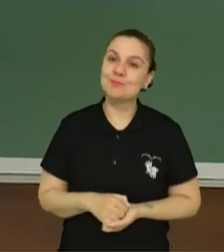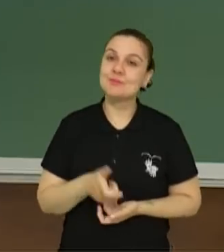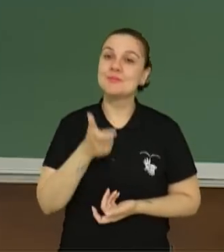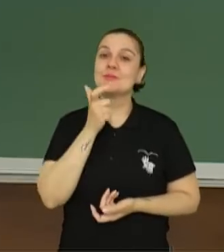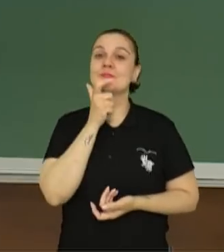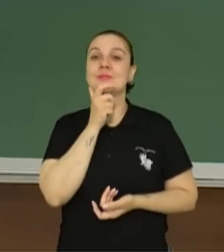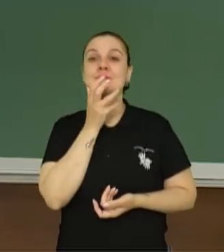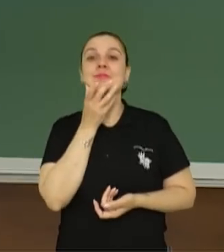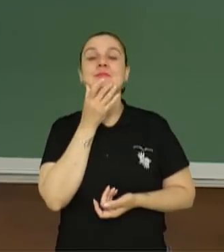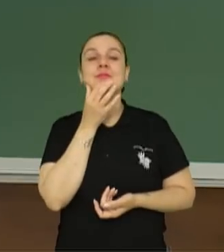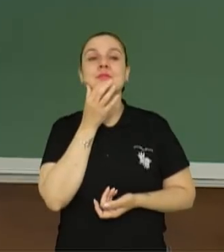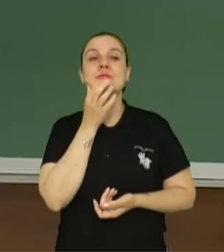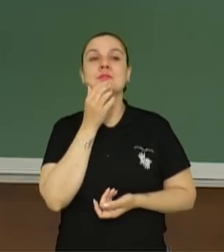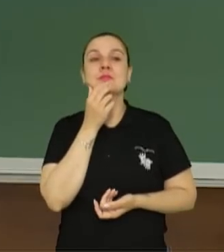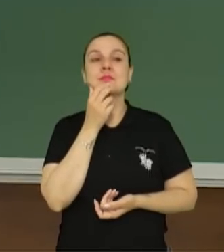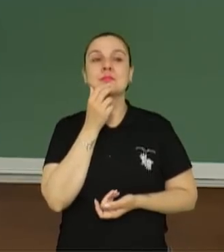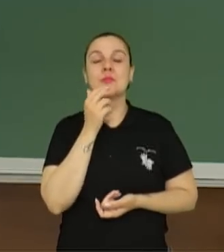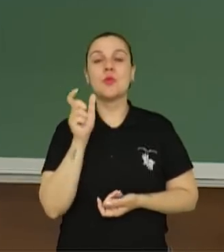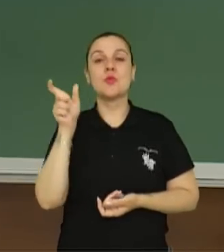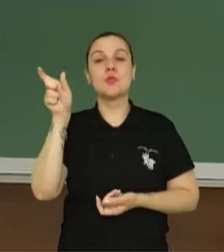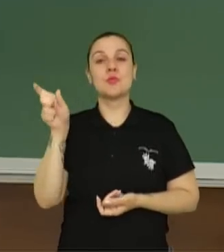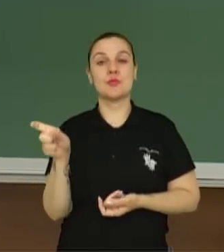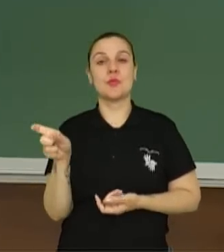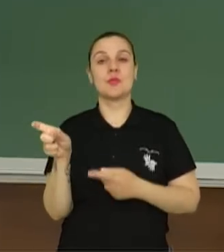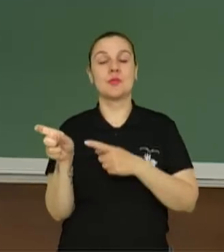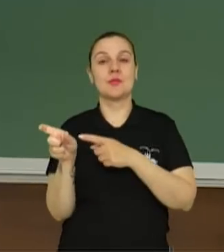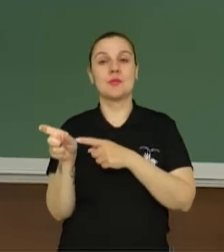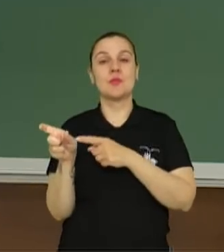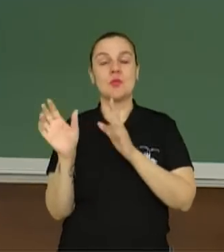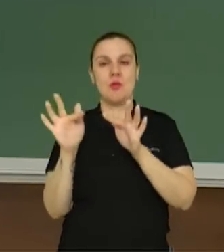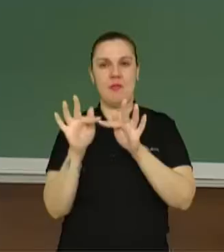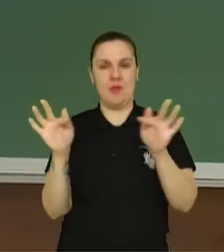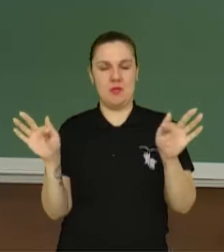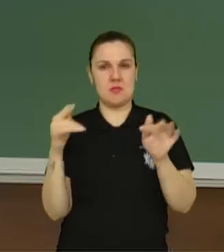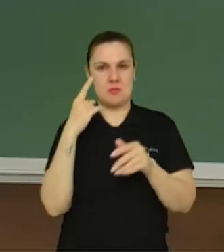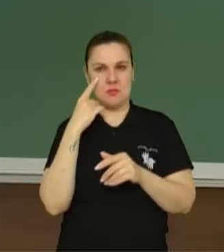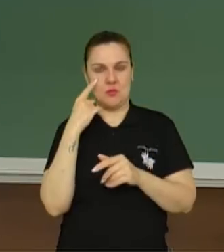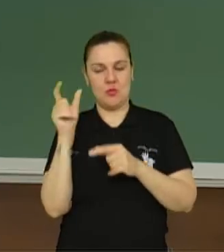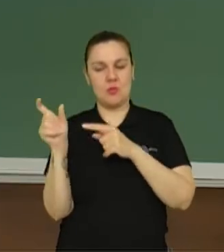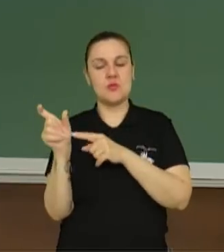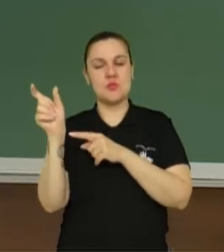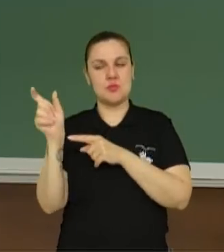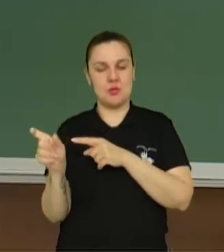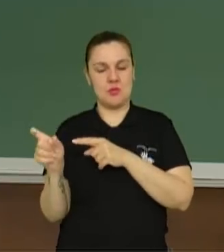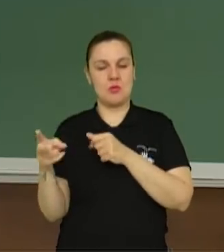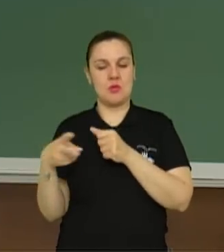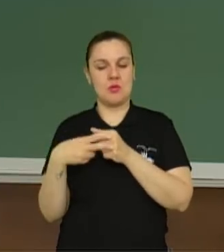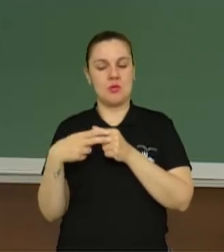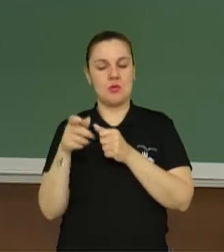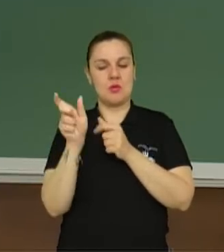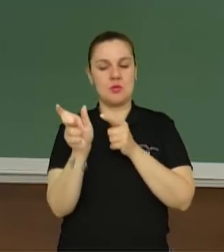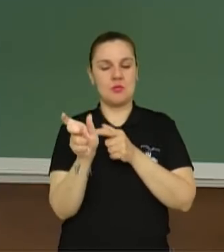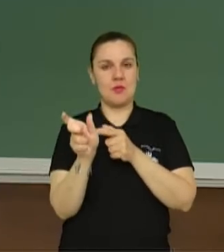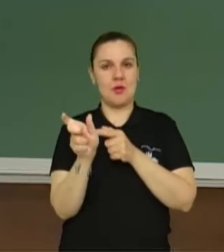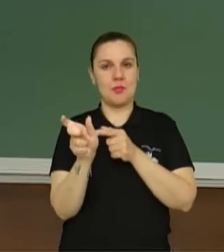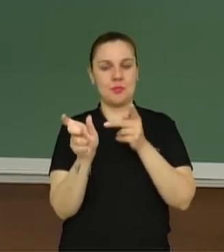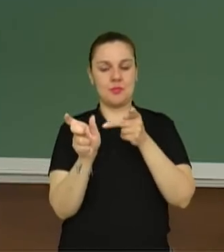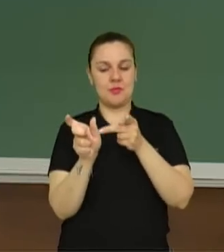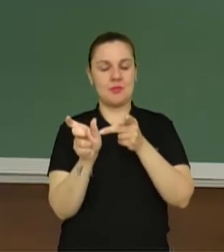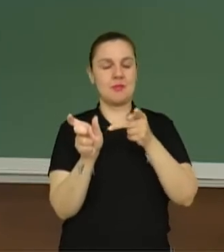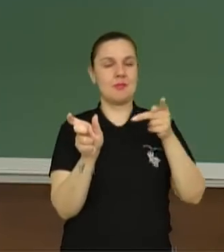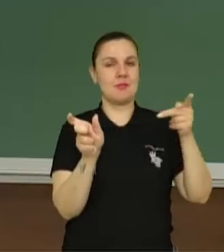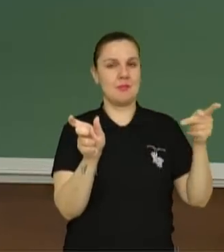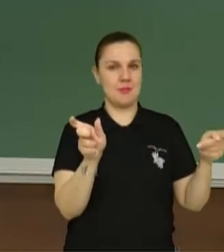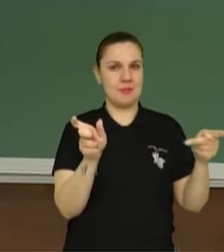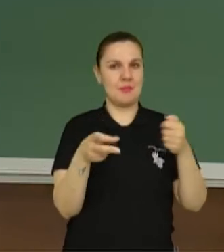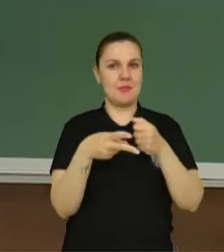Então, a gente tem o que na frase? Sujeito, certo? Verbo, predicado,